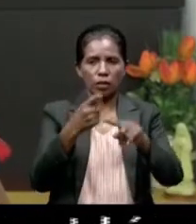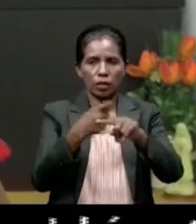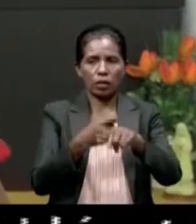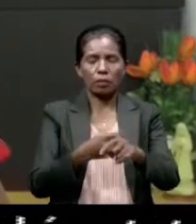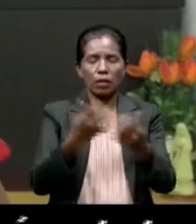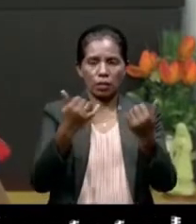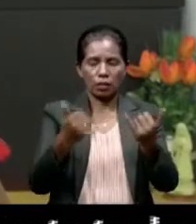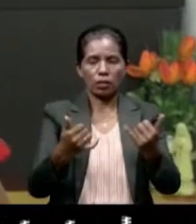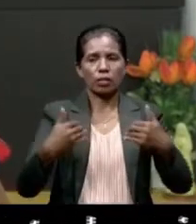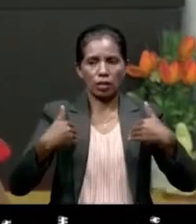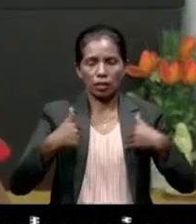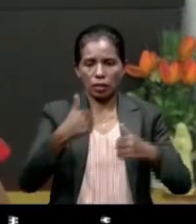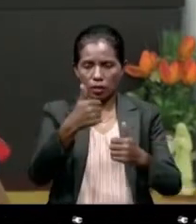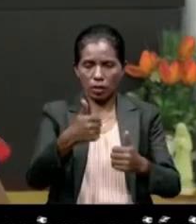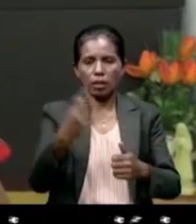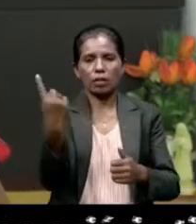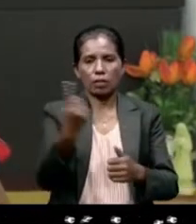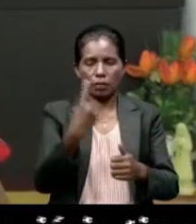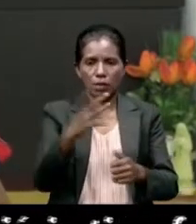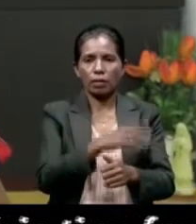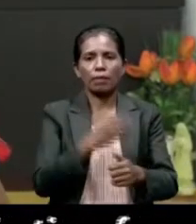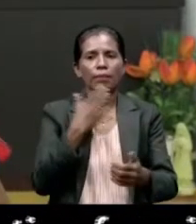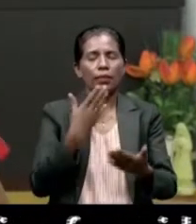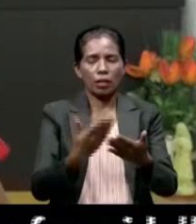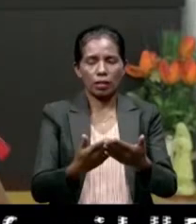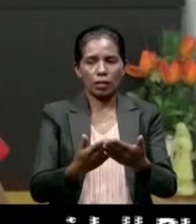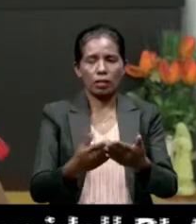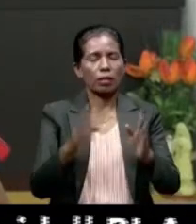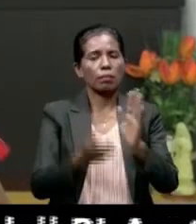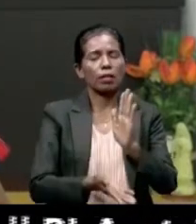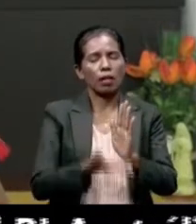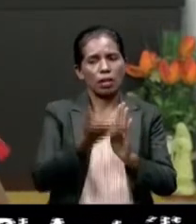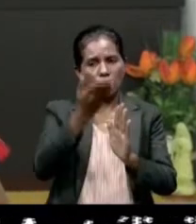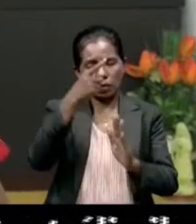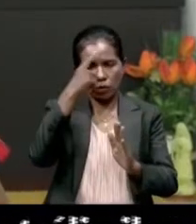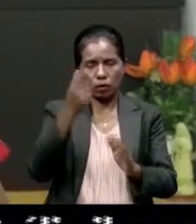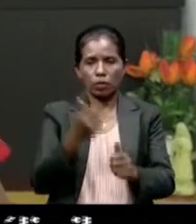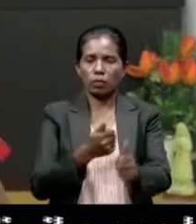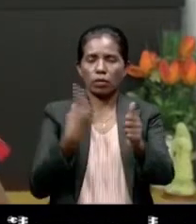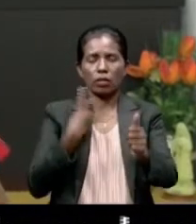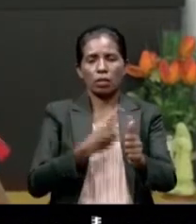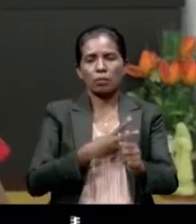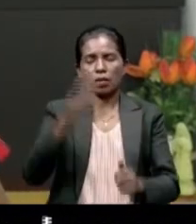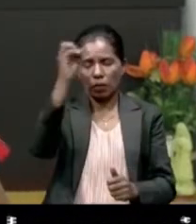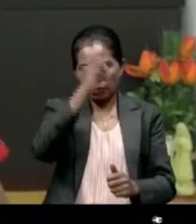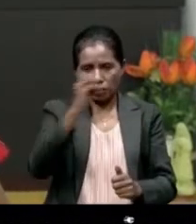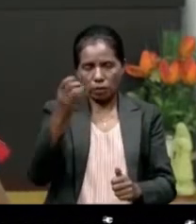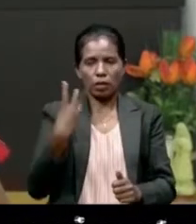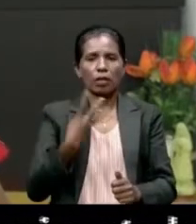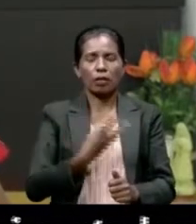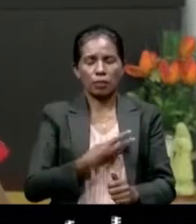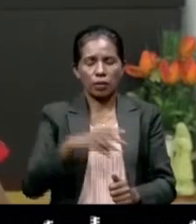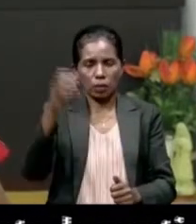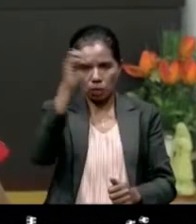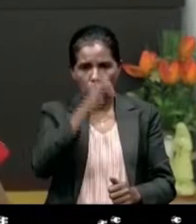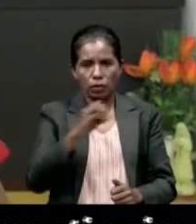assim normal hela, si normal hela, la e a preço ida nebema as. Tamba tuir a minha observação. A minha monitorização,